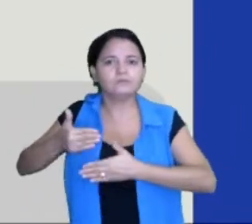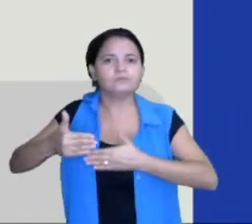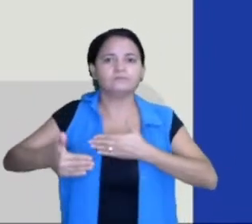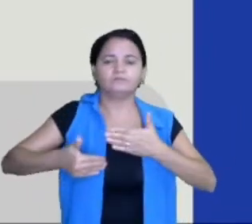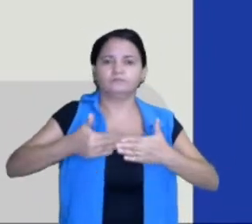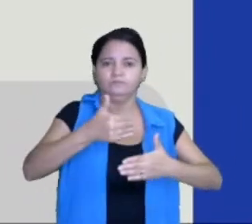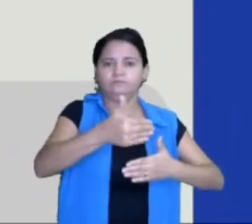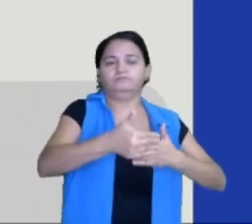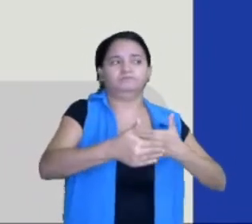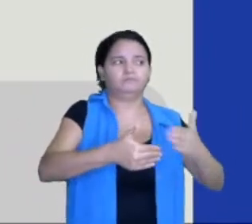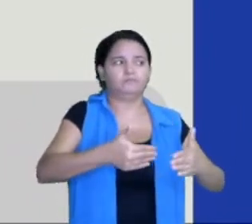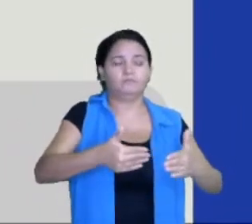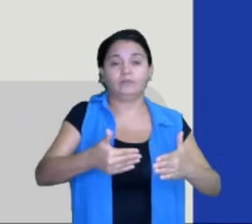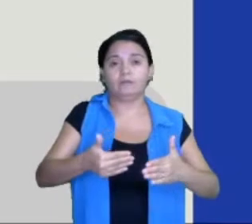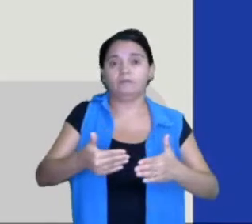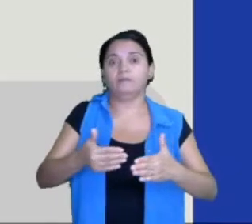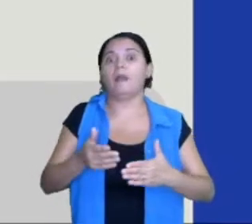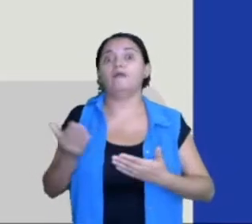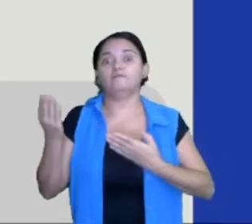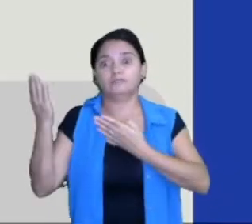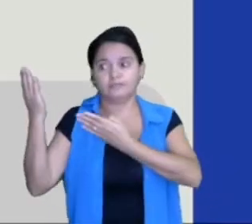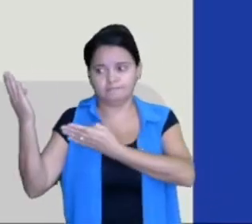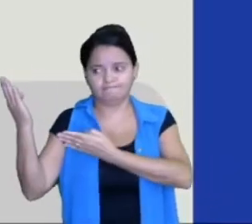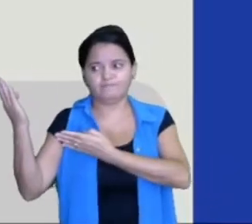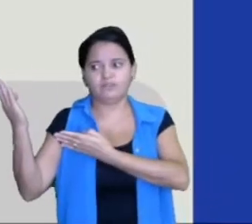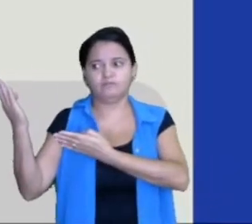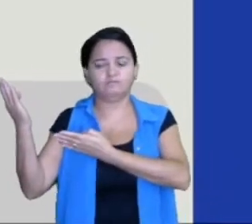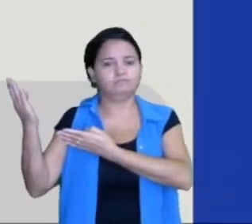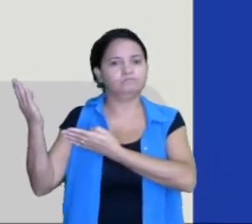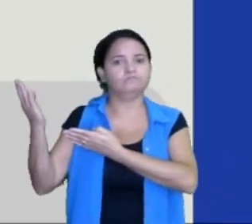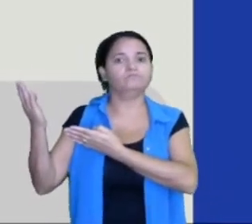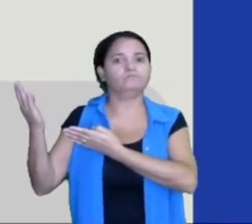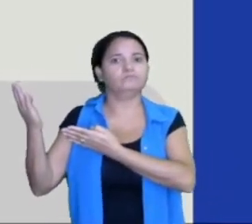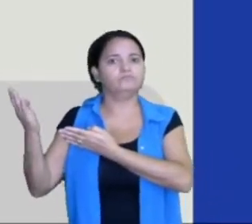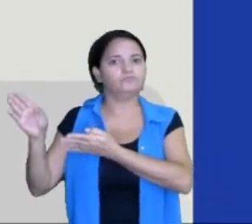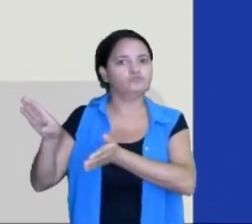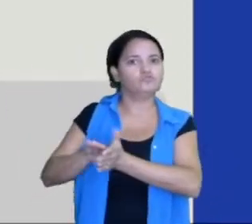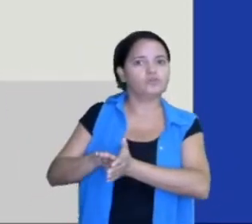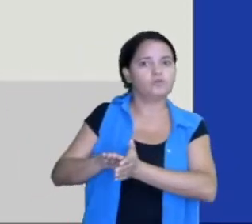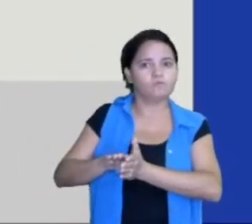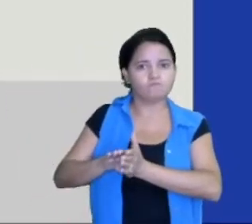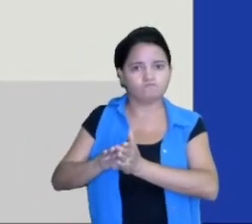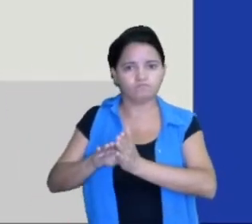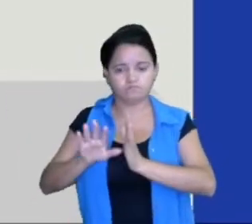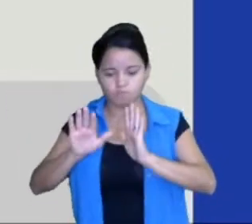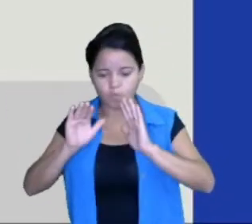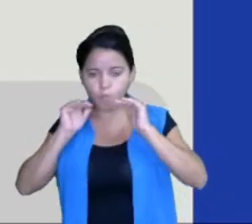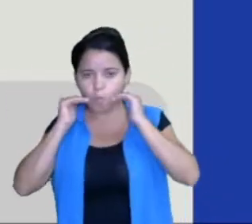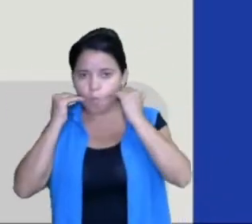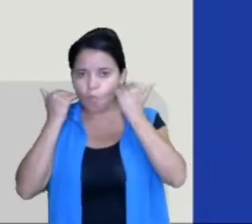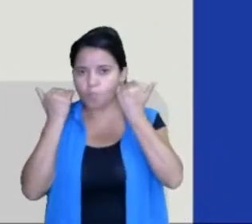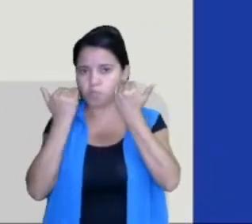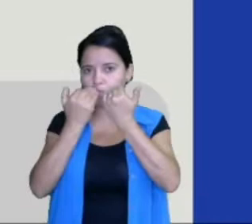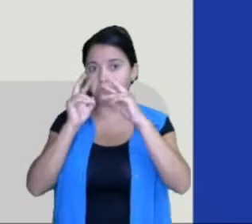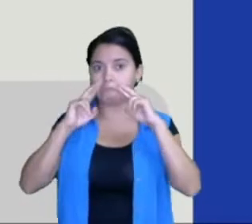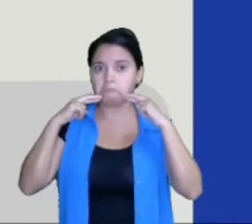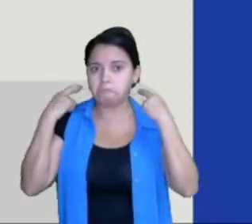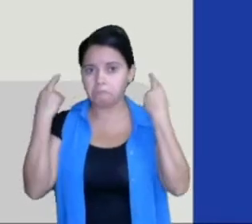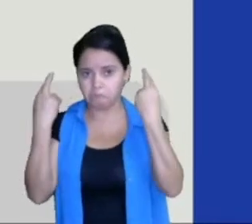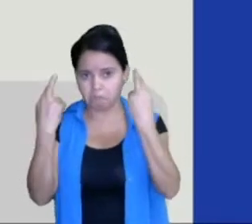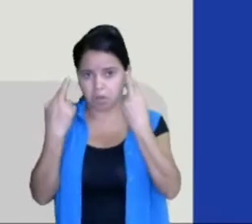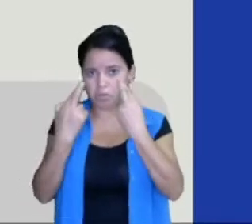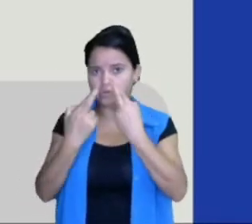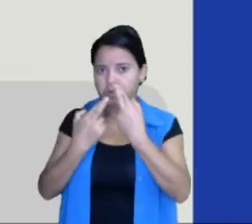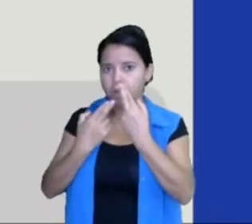congresso, né, nesses dois congressos, aliás, primeiro congresso da Filadélfia, segundo congresso da Filadélfia, que